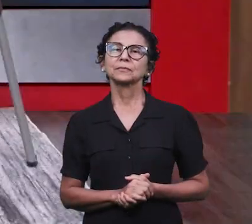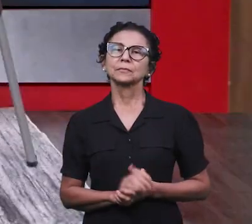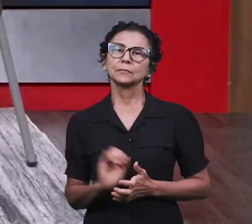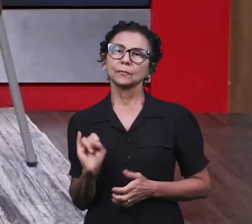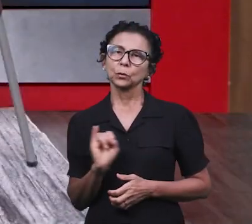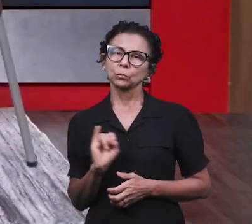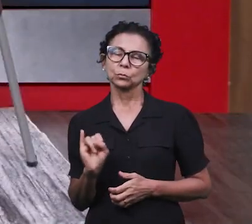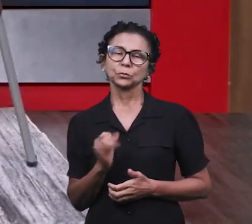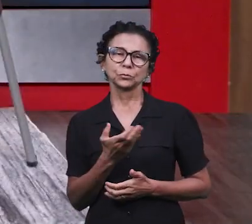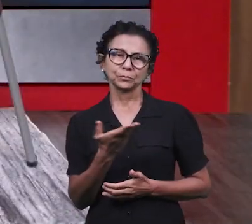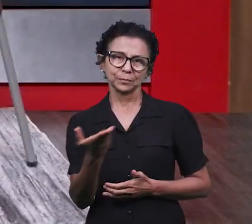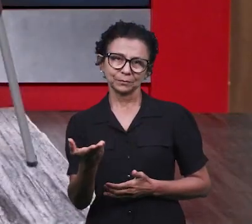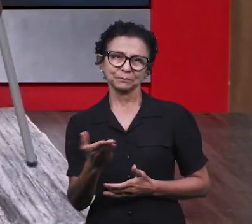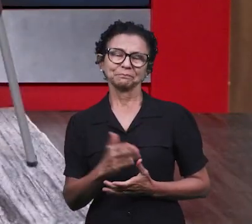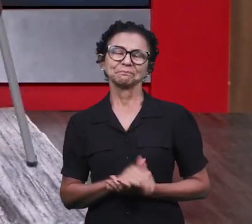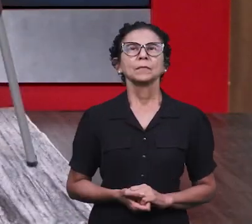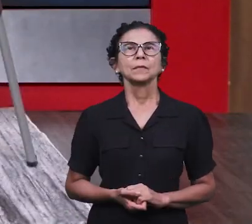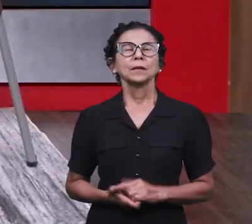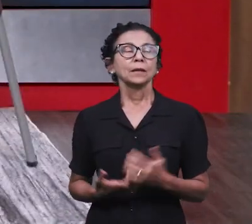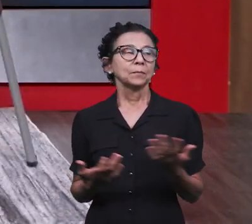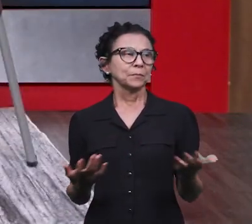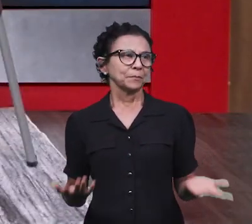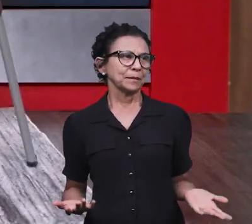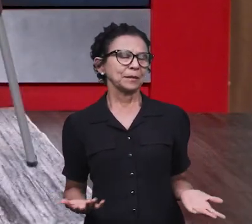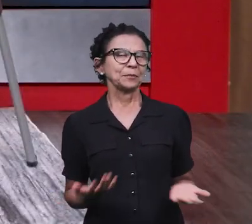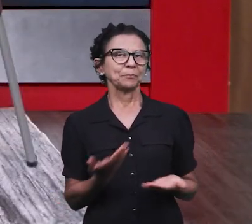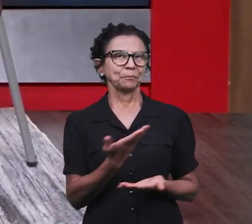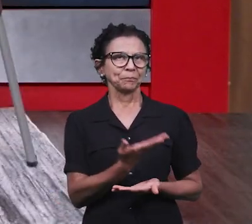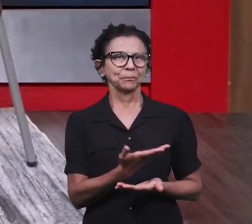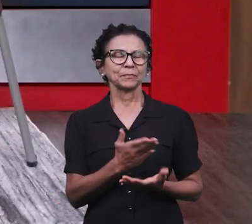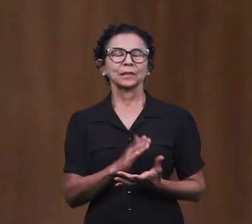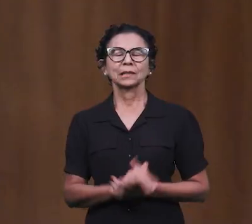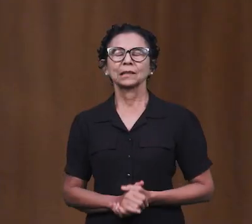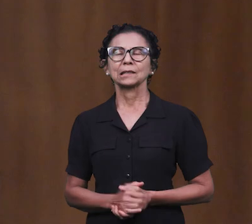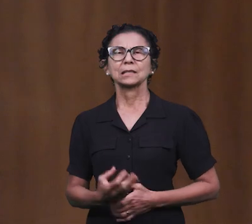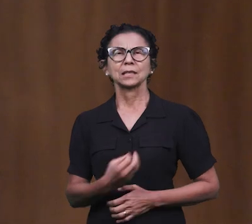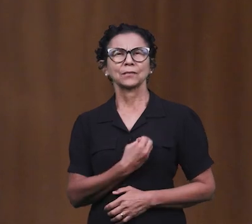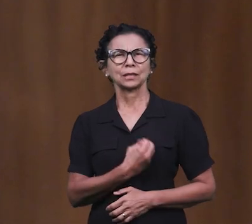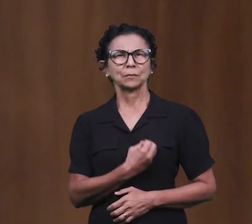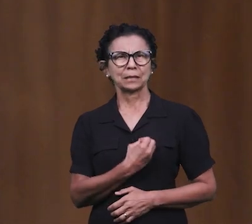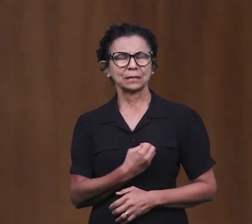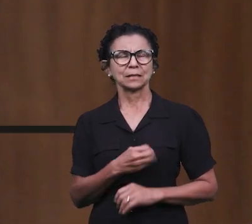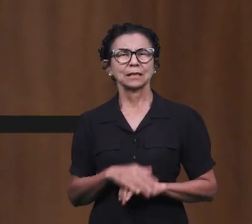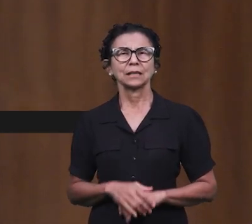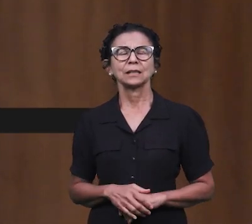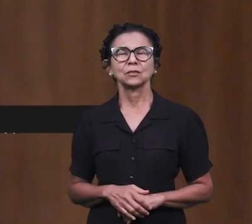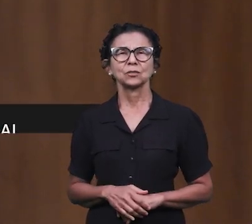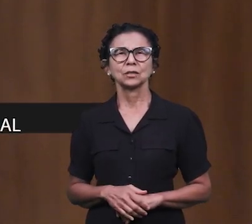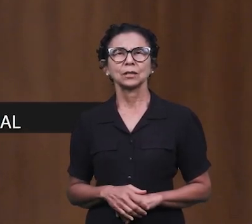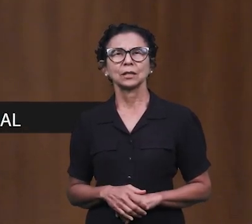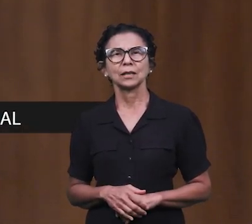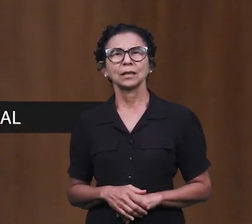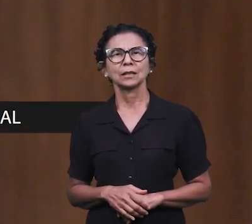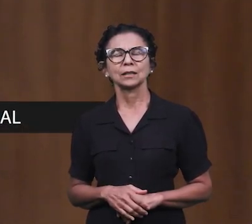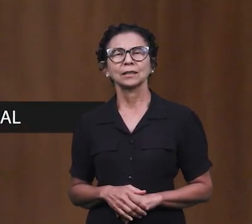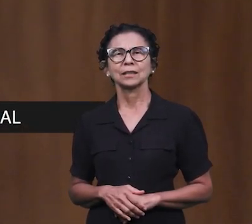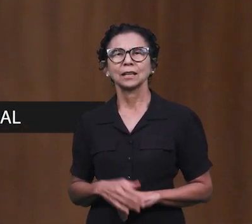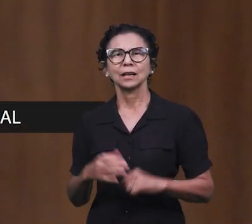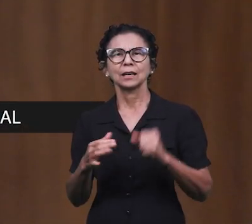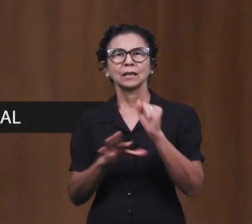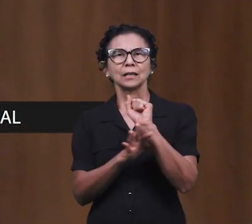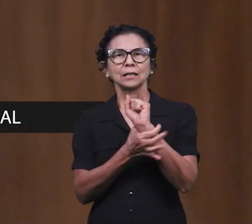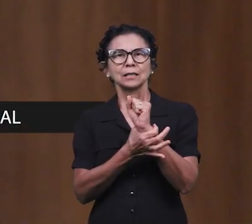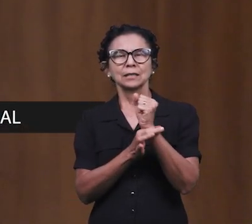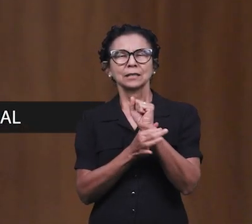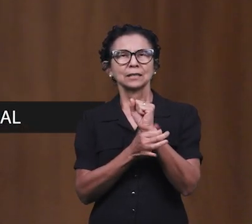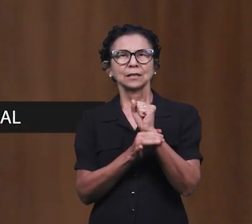como algo útil aí para todos. Bem, o Marcos esteve aqui com a gente falando sobre segurança cibernética